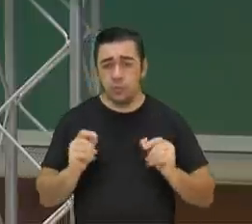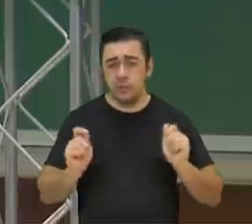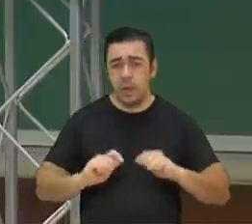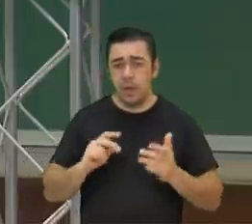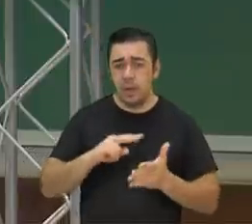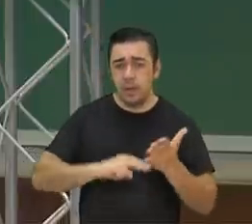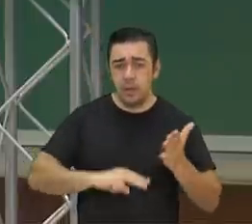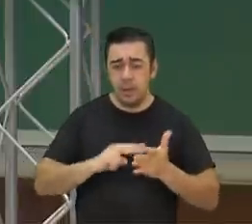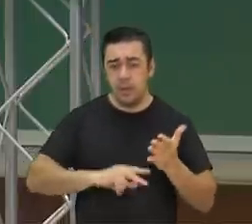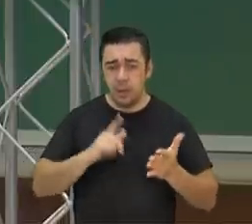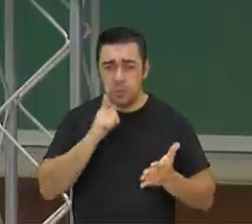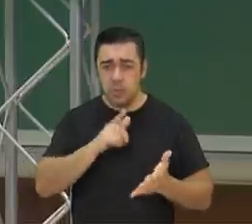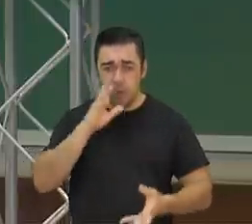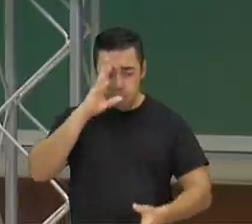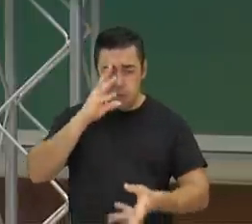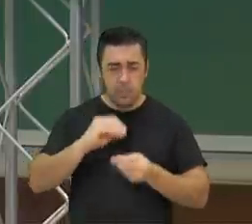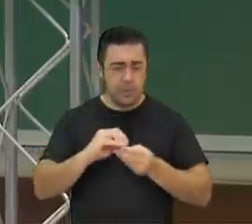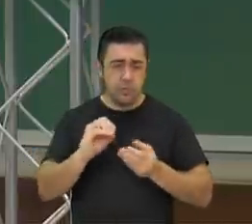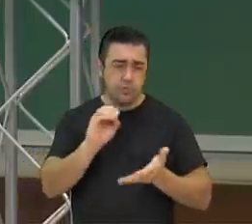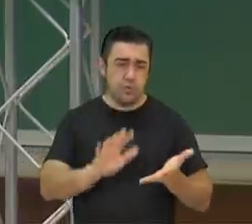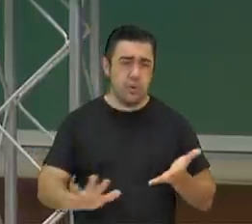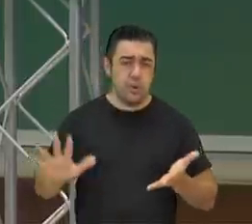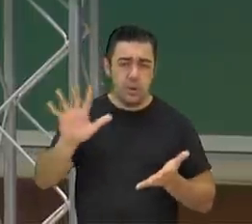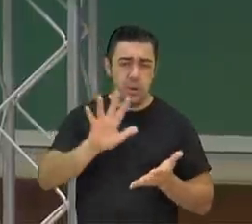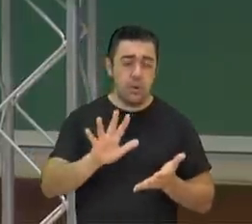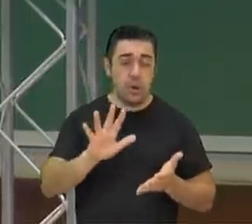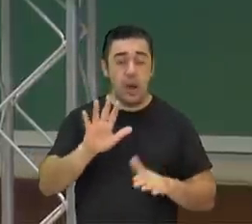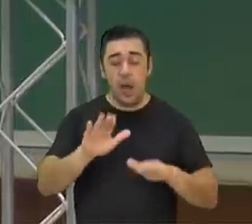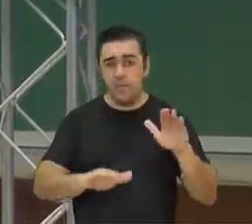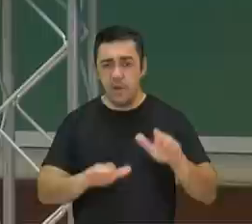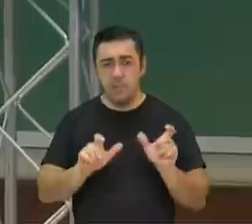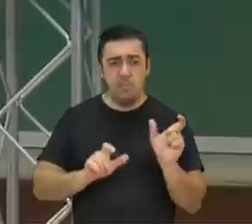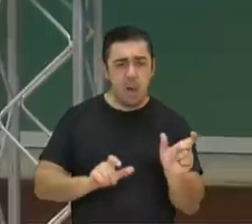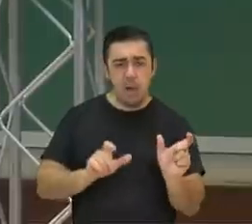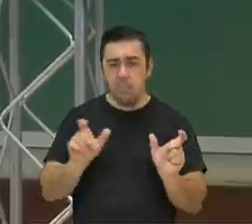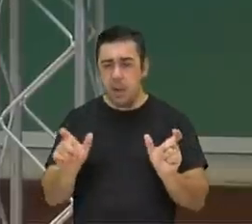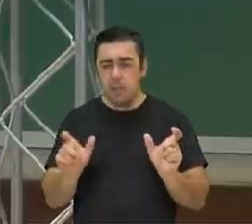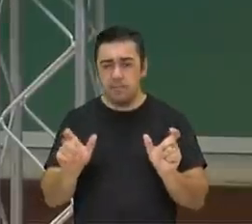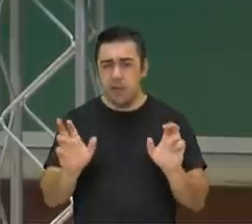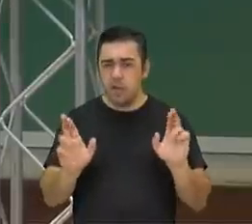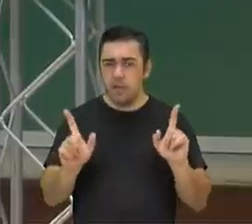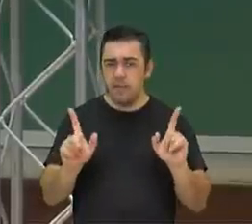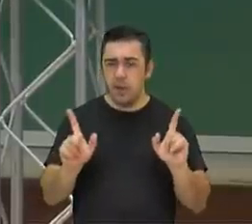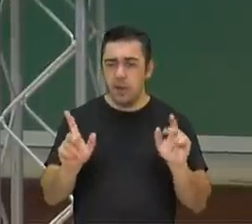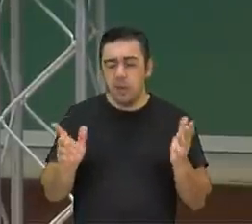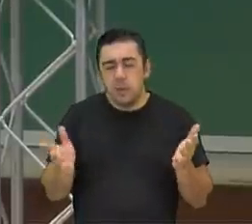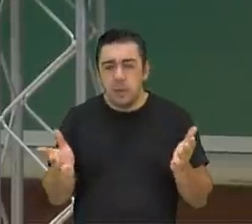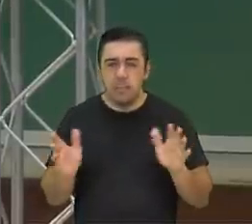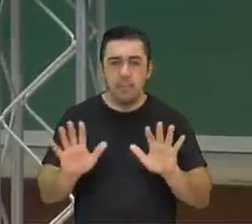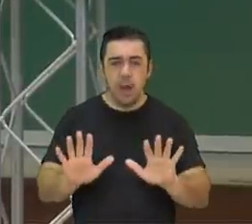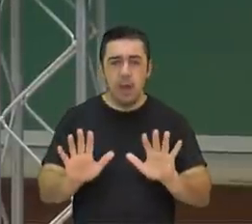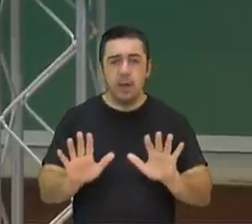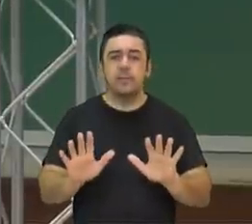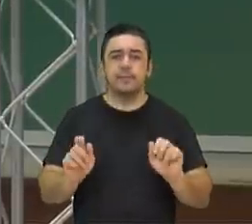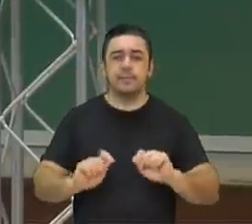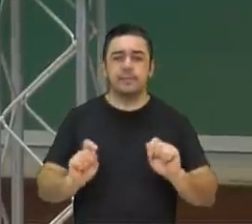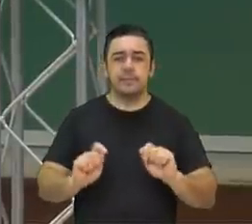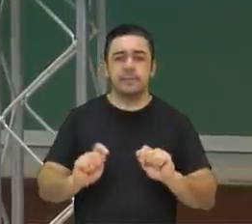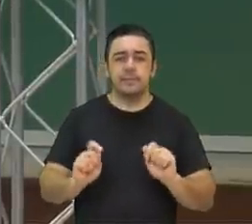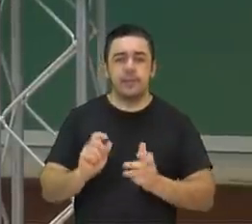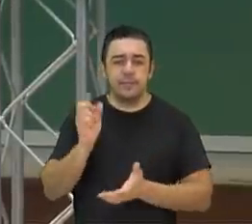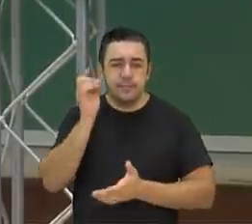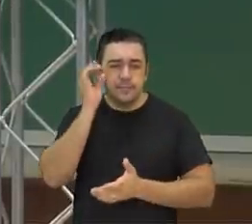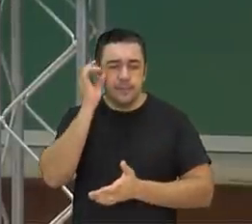dar conta de fazer a leitura e entender no geral, né? Ainda que uma palavra ou outra pareça ser rebuscada, que às vezes o leitor tem